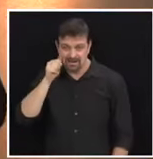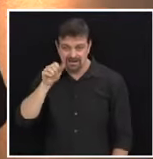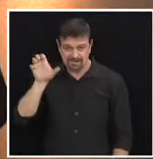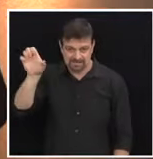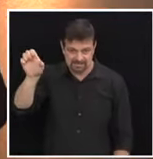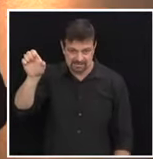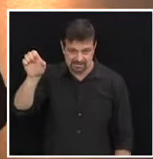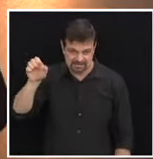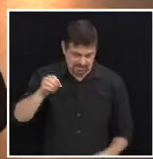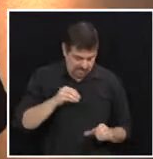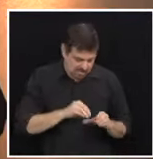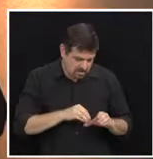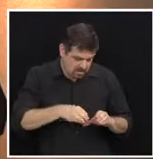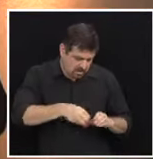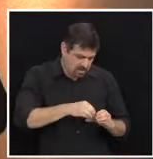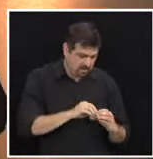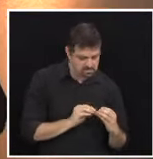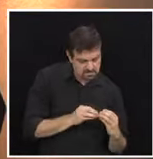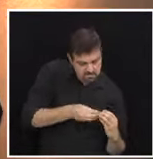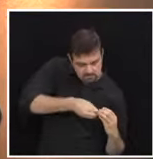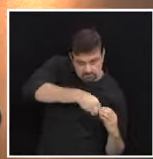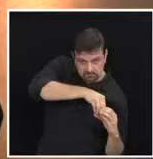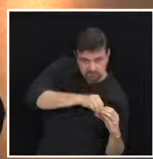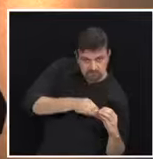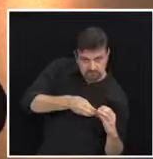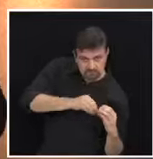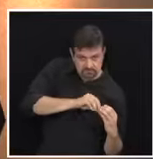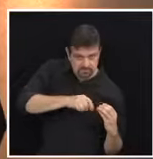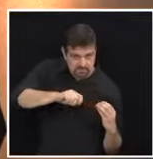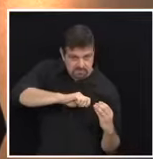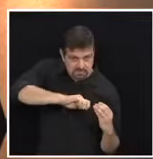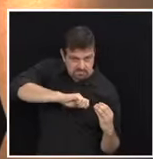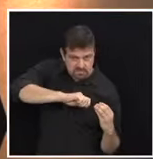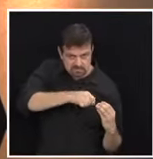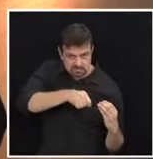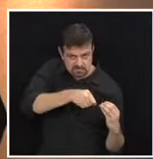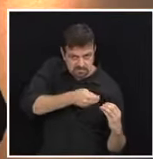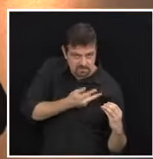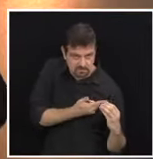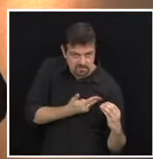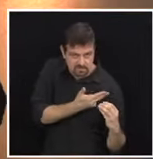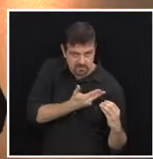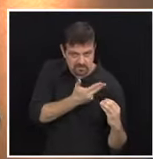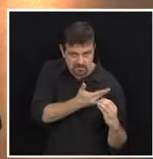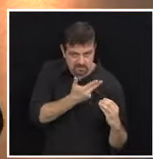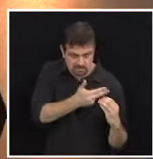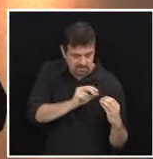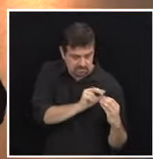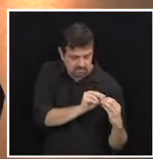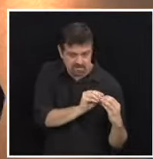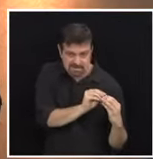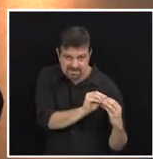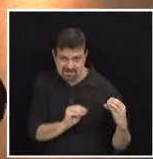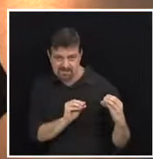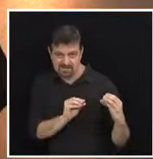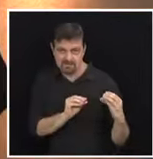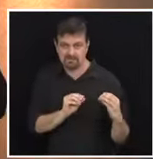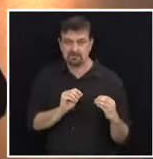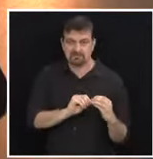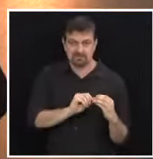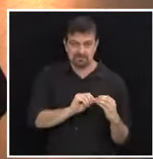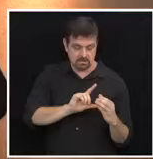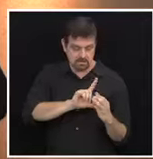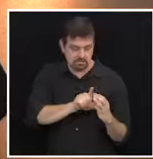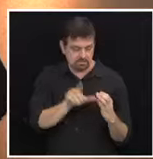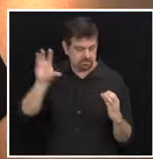ele está fazendo algum procedimento cirúrgico, extraindo um dente ou fazendo um canal, ele leva